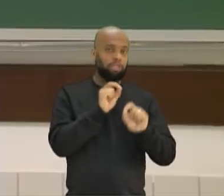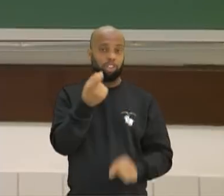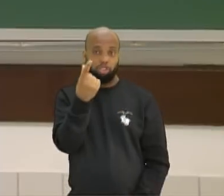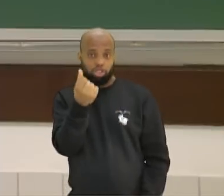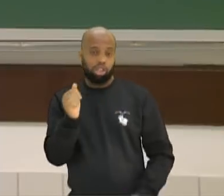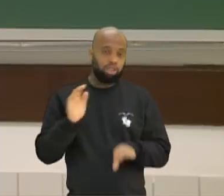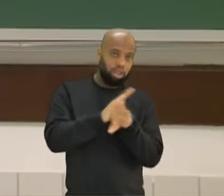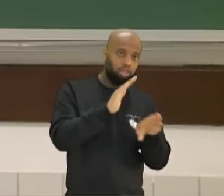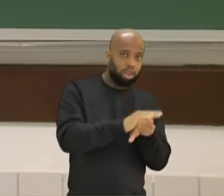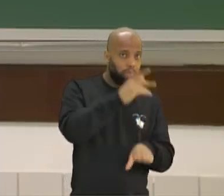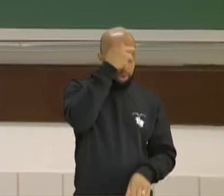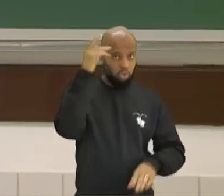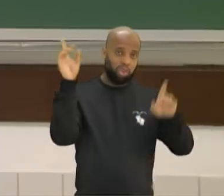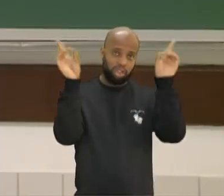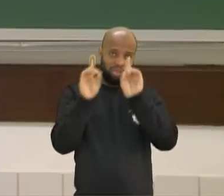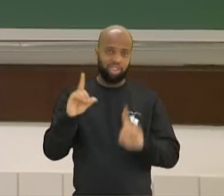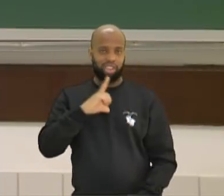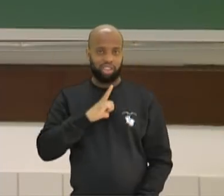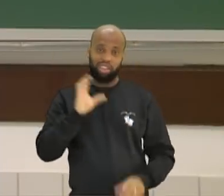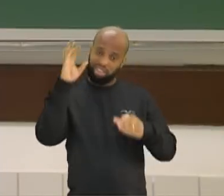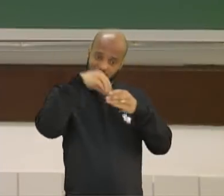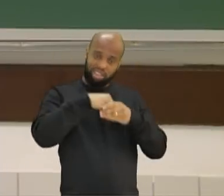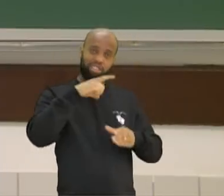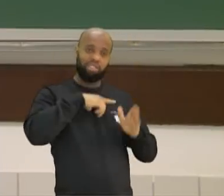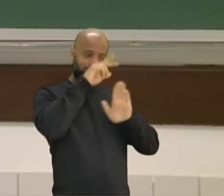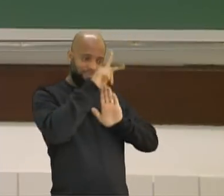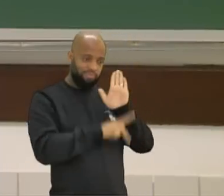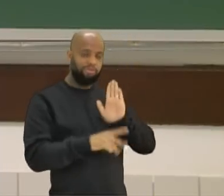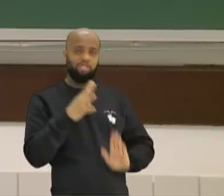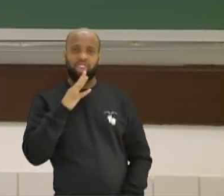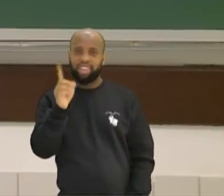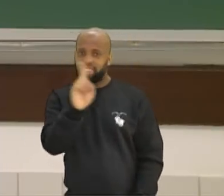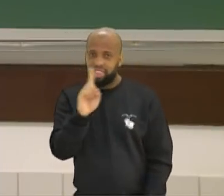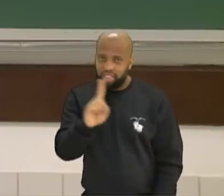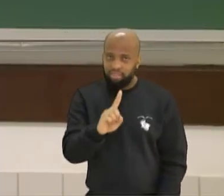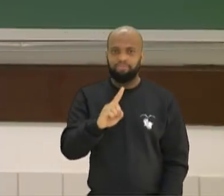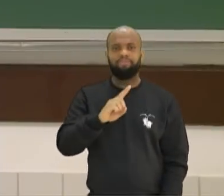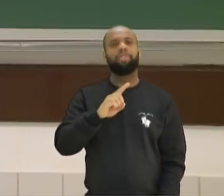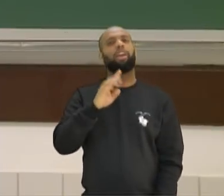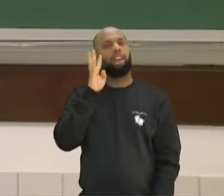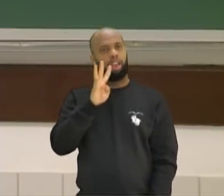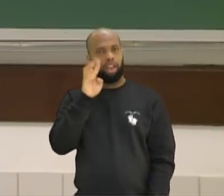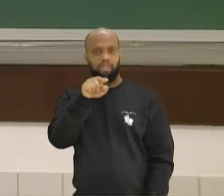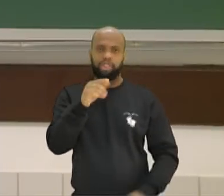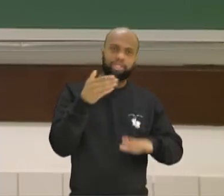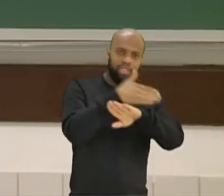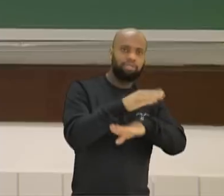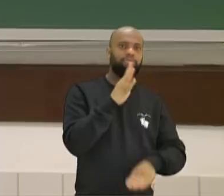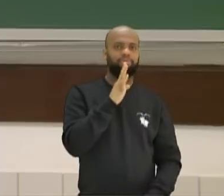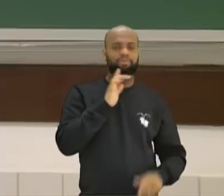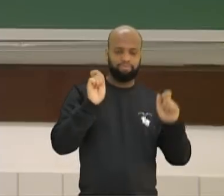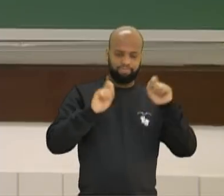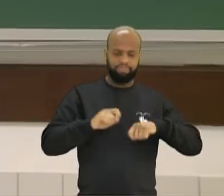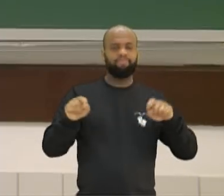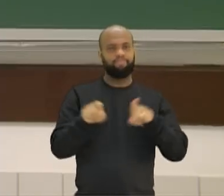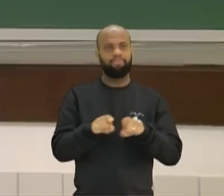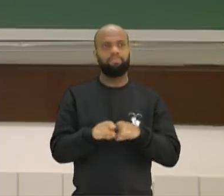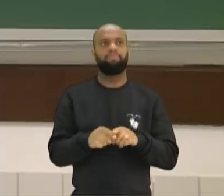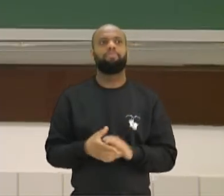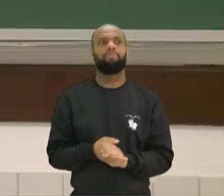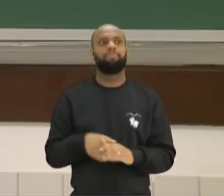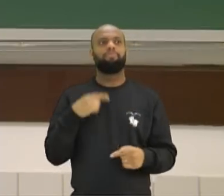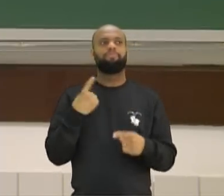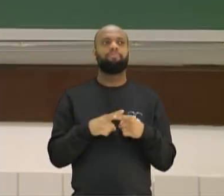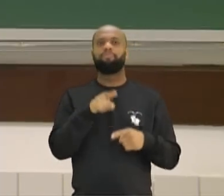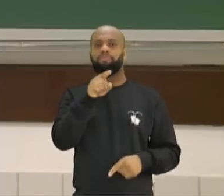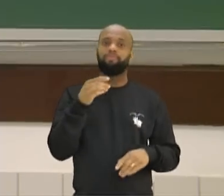então, eles desenvolvem diversos projetos. Se você não conhece, é um lugar bem legal que você poderia conhecer. Não, você